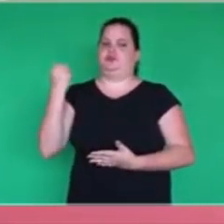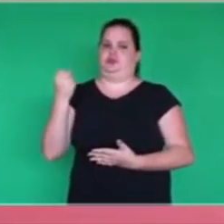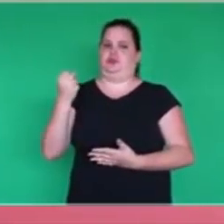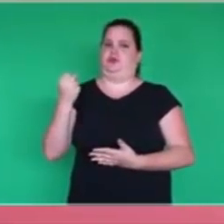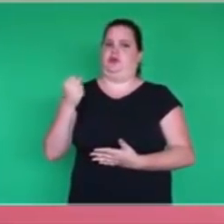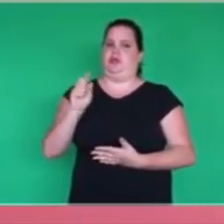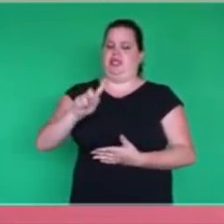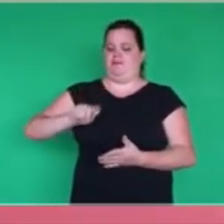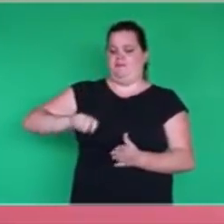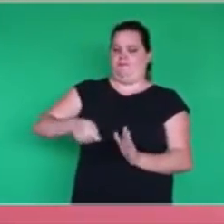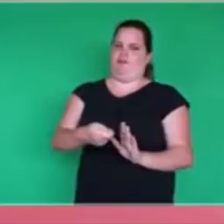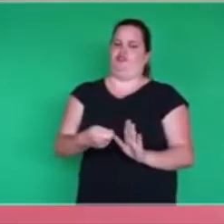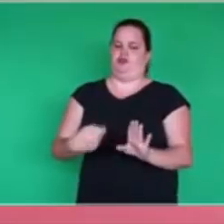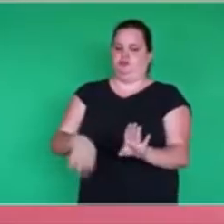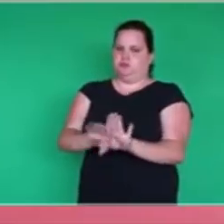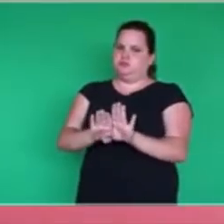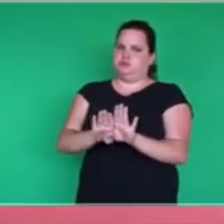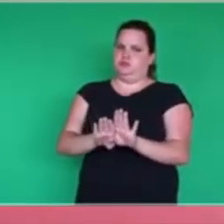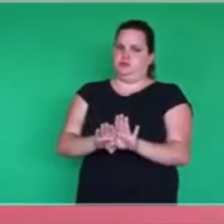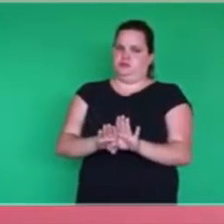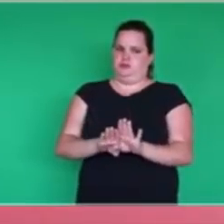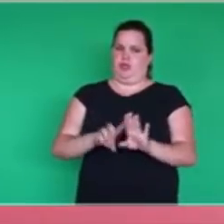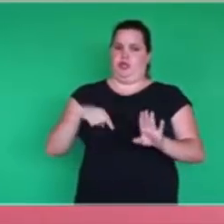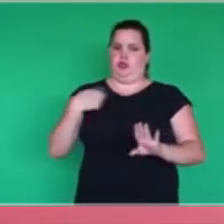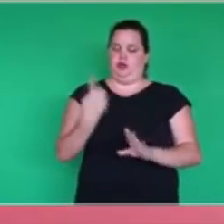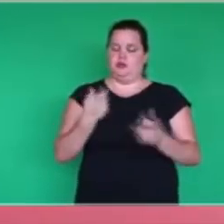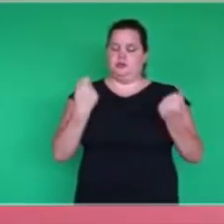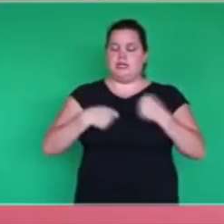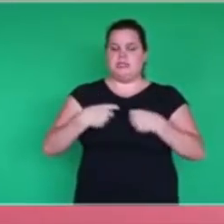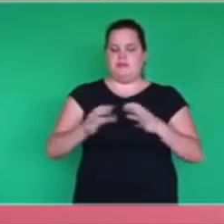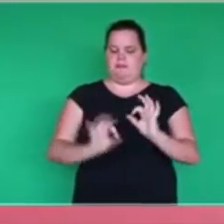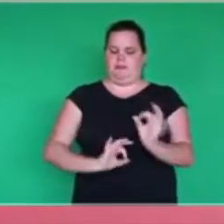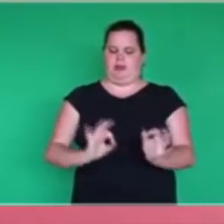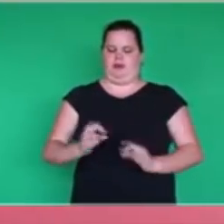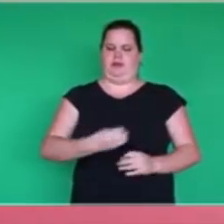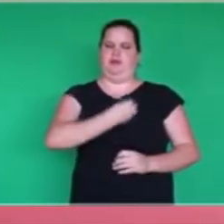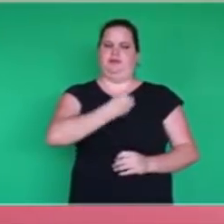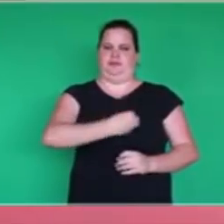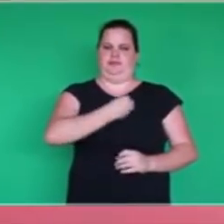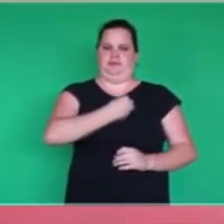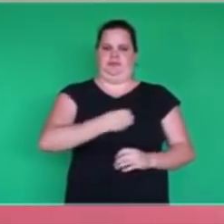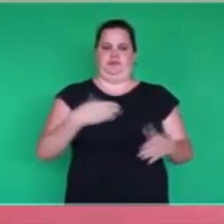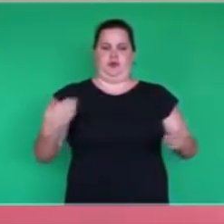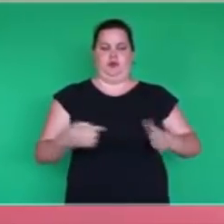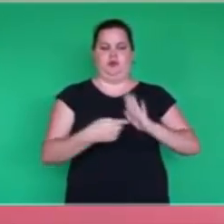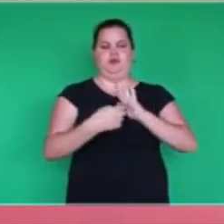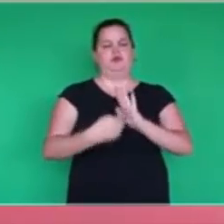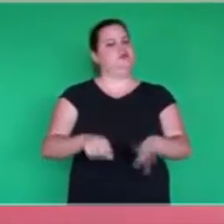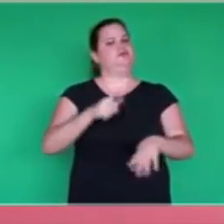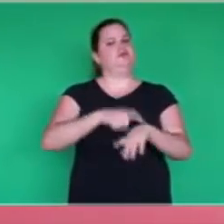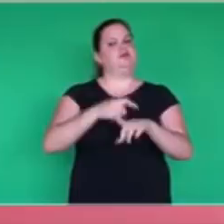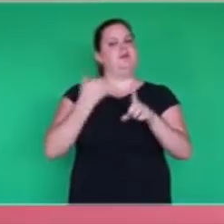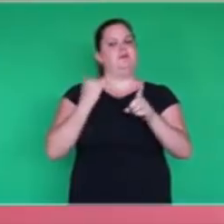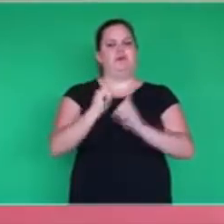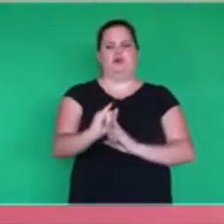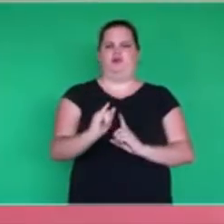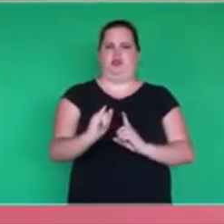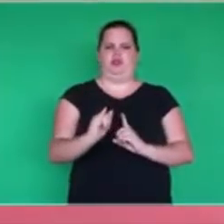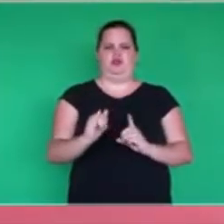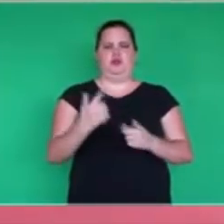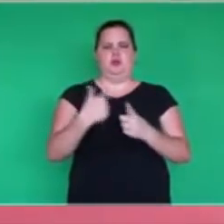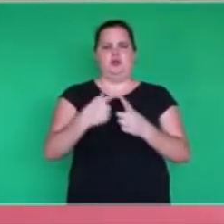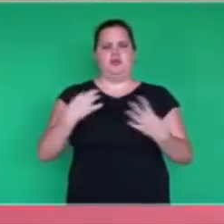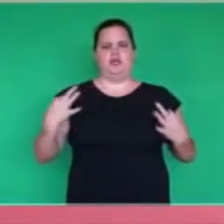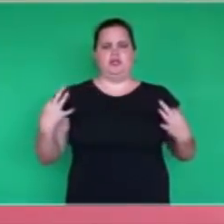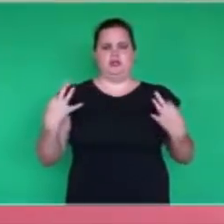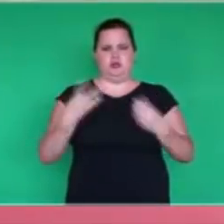preparado. Hoje, nós vamos mostrar aqui aos irmãos um aspecto de um tempo profético. Todo mundo gosta de profecia,